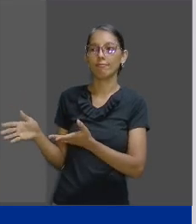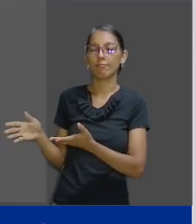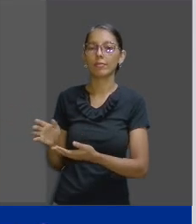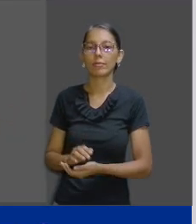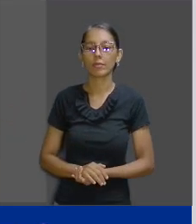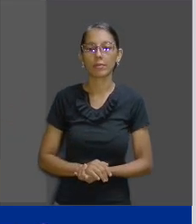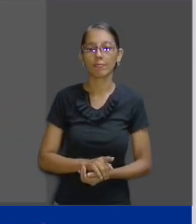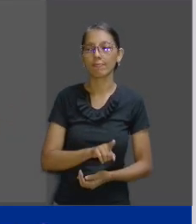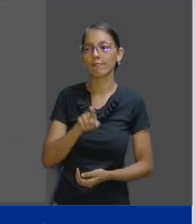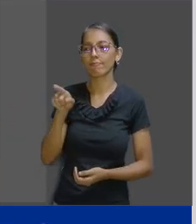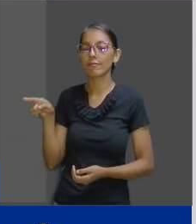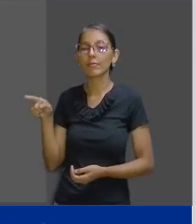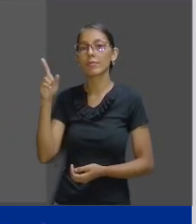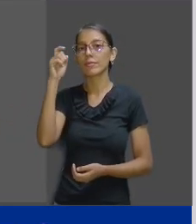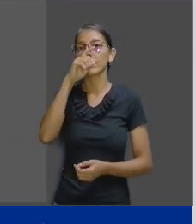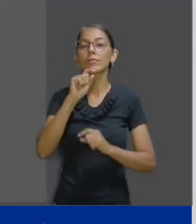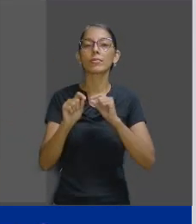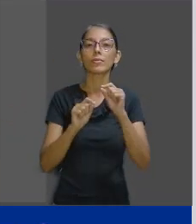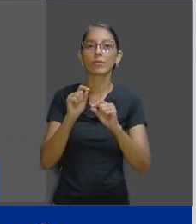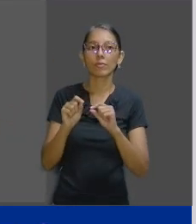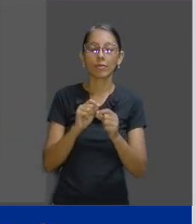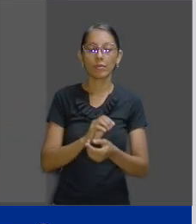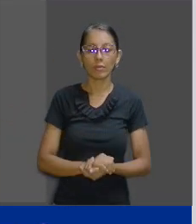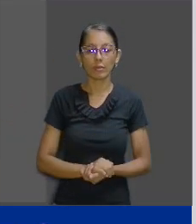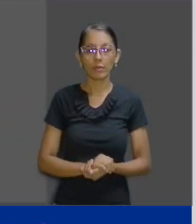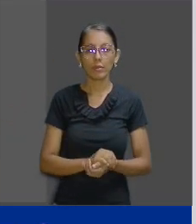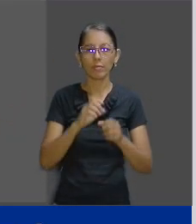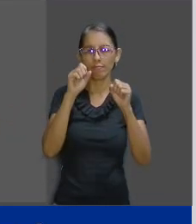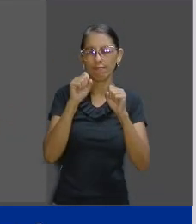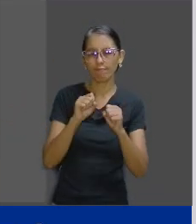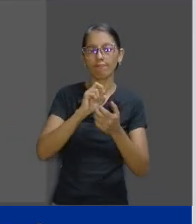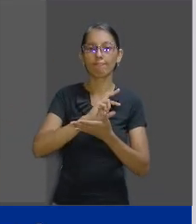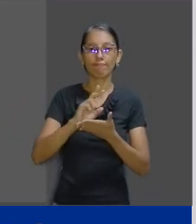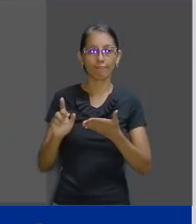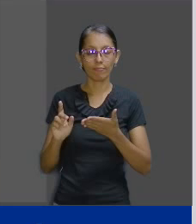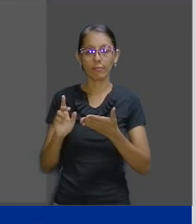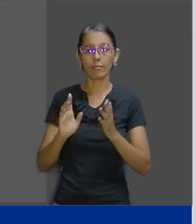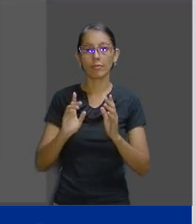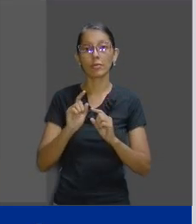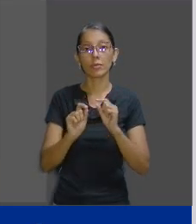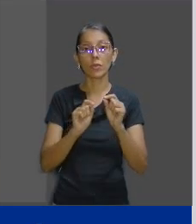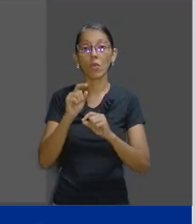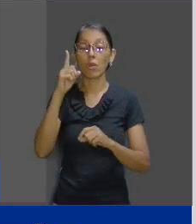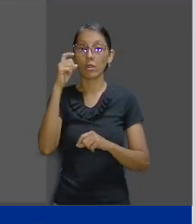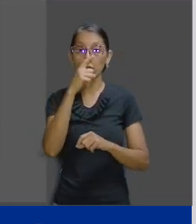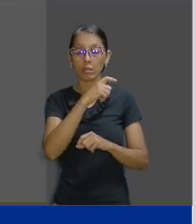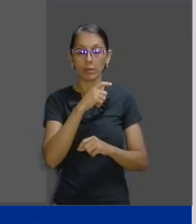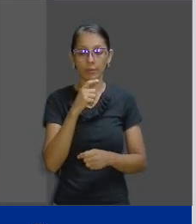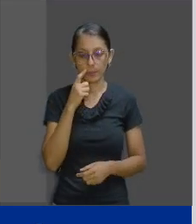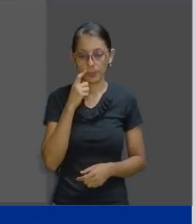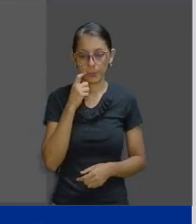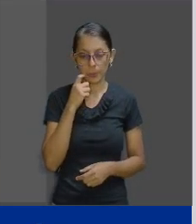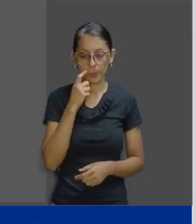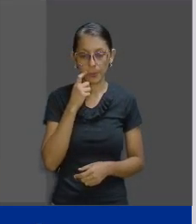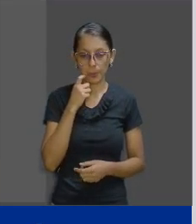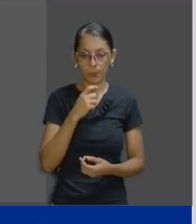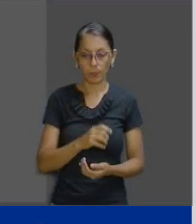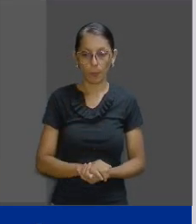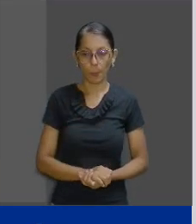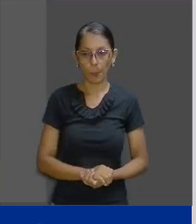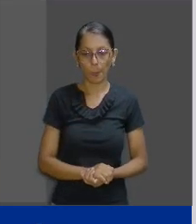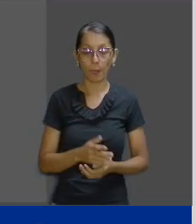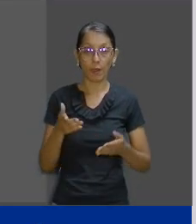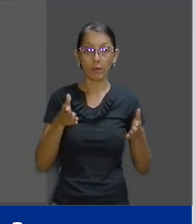que era o desafio já? O desafio já, conforme várias testemunhas, inclusive de acusação, de defesa, fizeram constar durante a